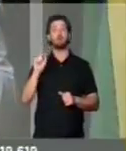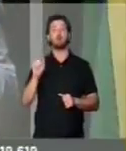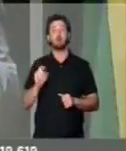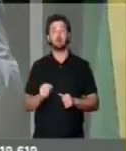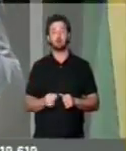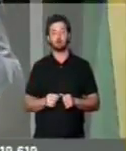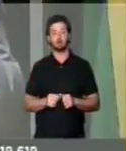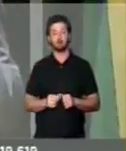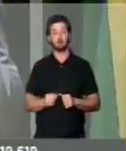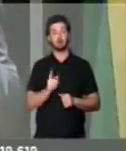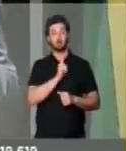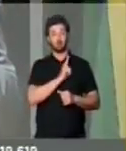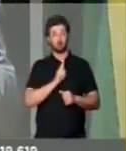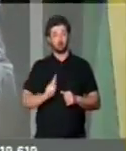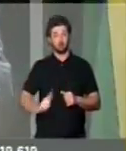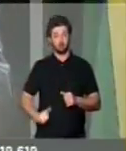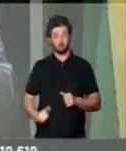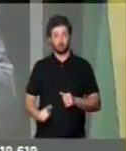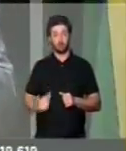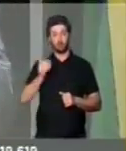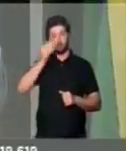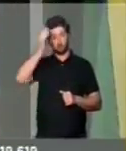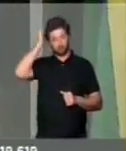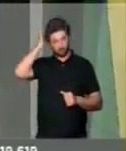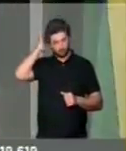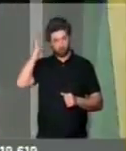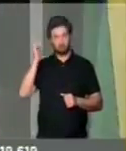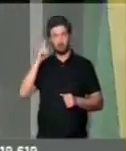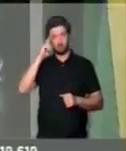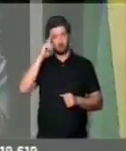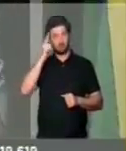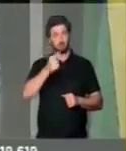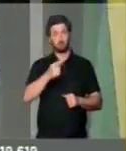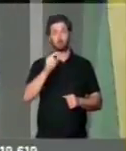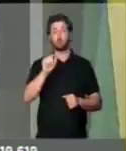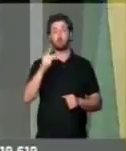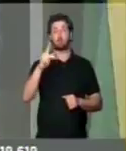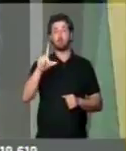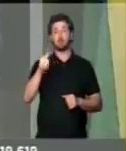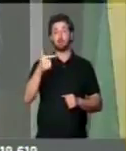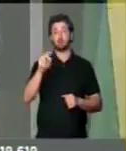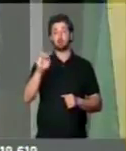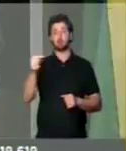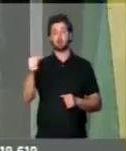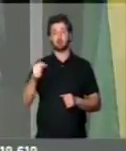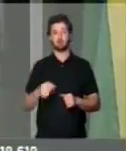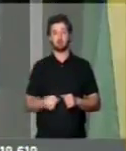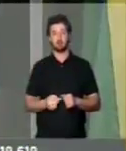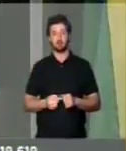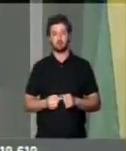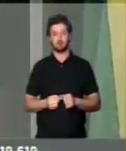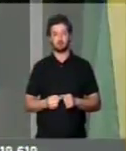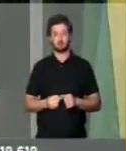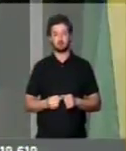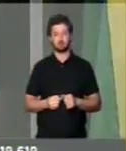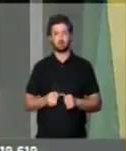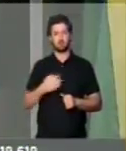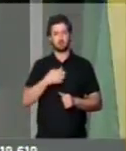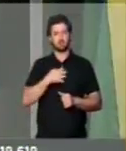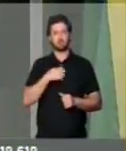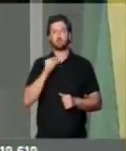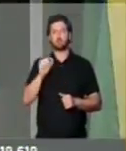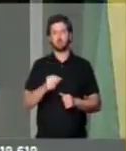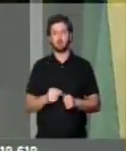que o governo Michel Temer mandou o PL 257. E a impressão que se